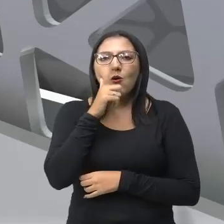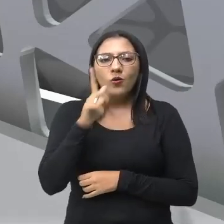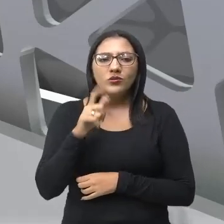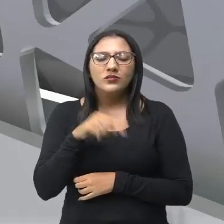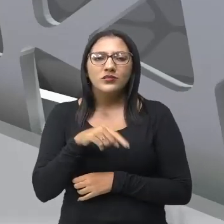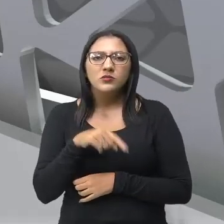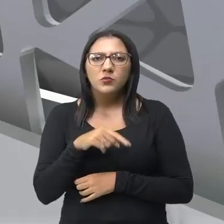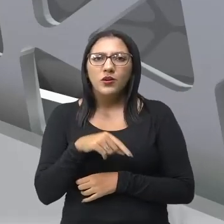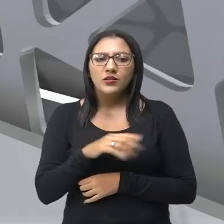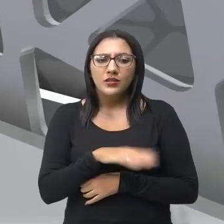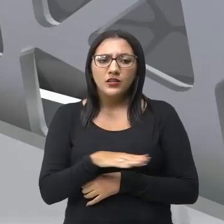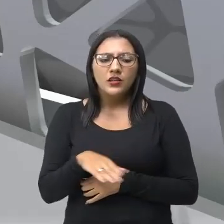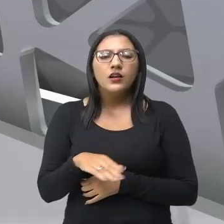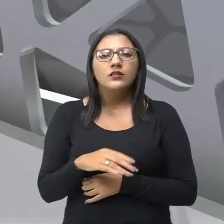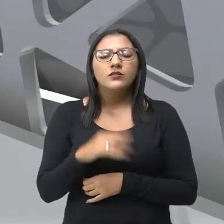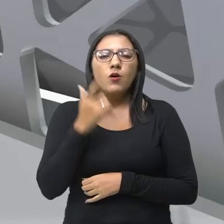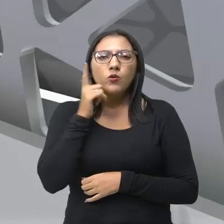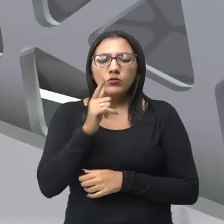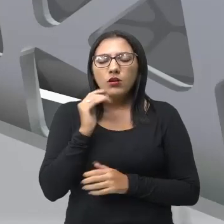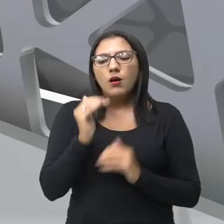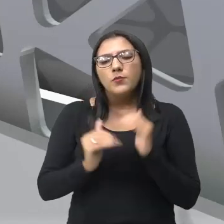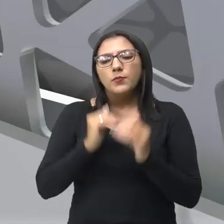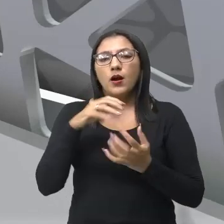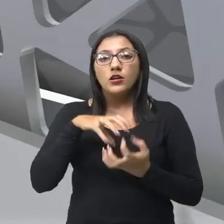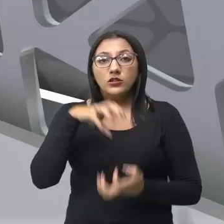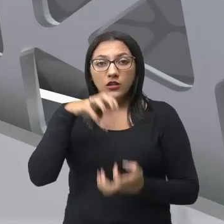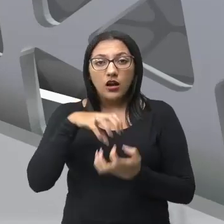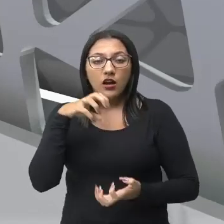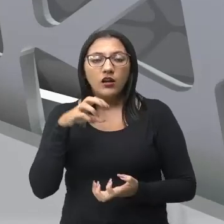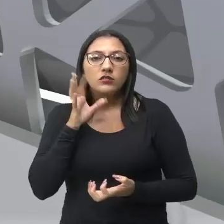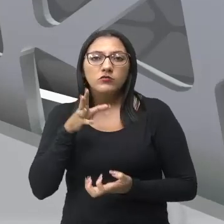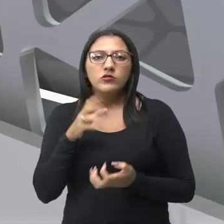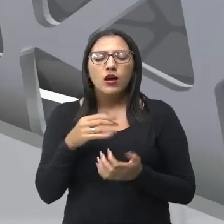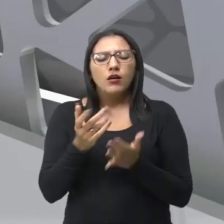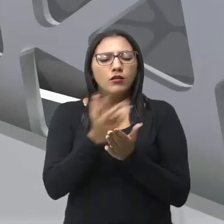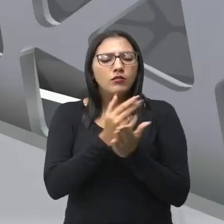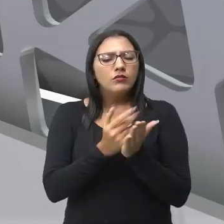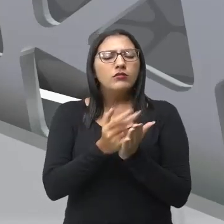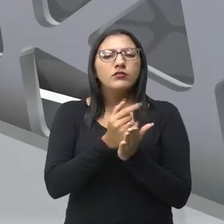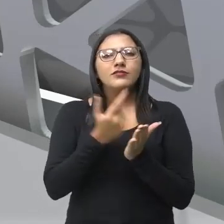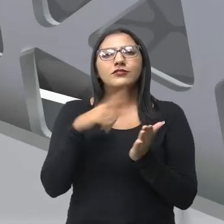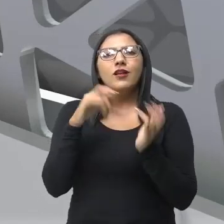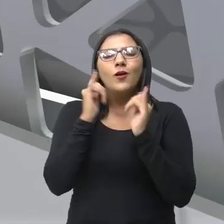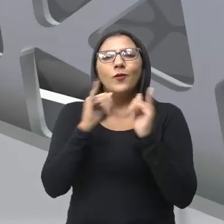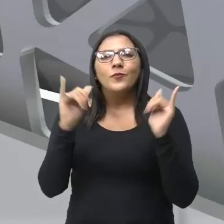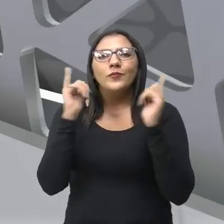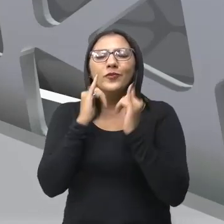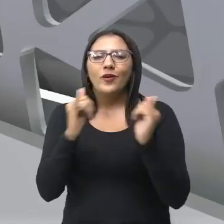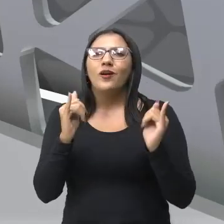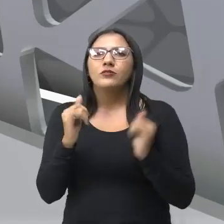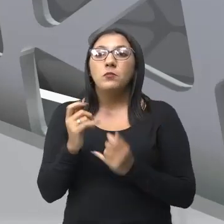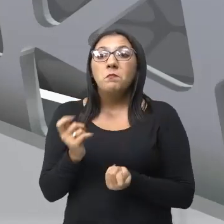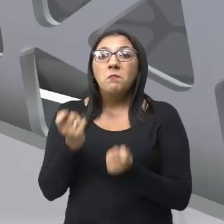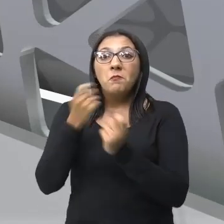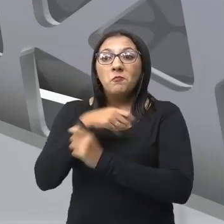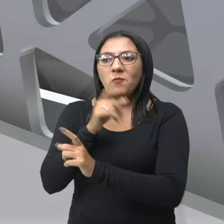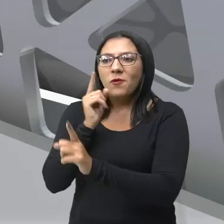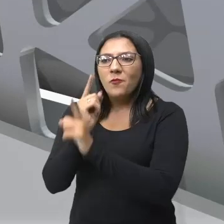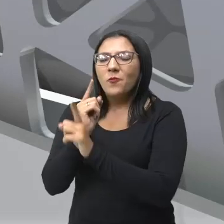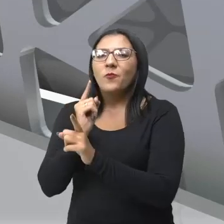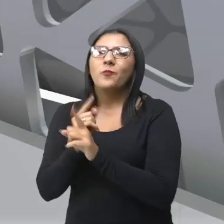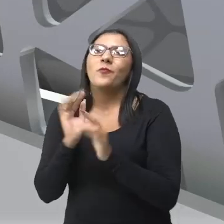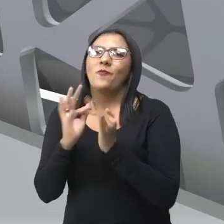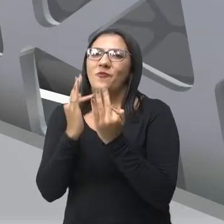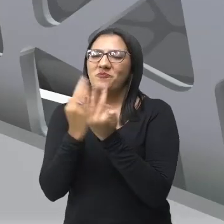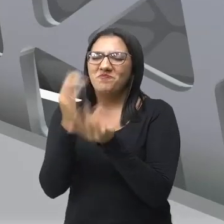que foi sequestrada, conseguiu depois de adulto reencontrar o seu lar, certo? A sua cidade e a sua família. Então observe